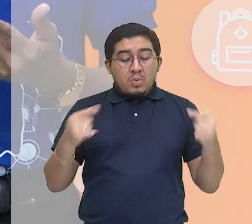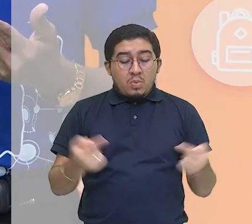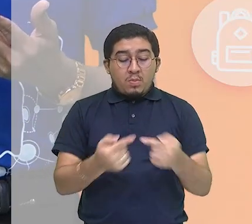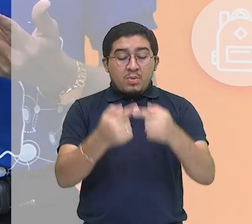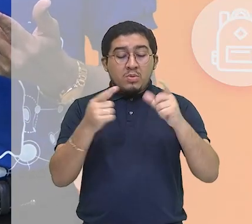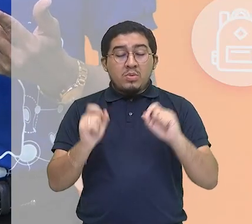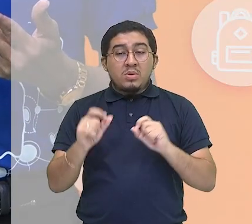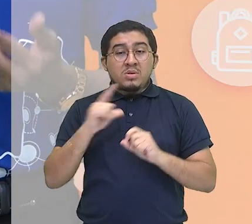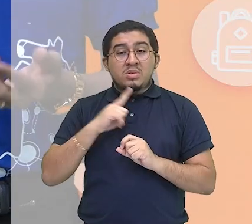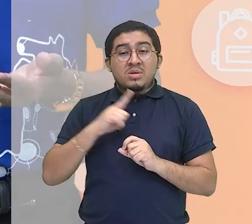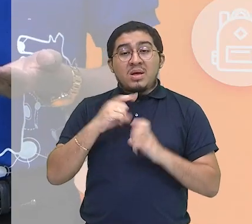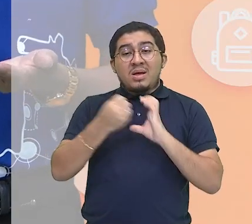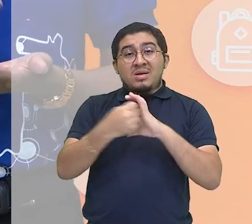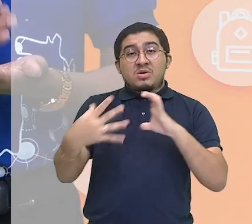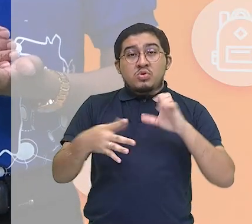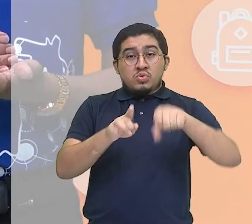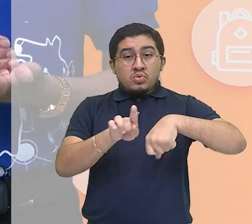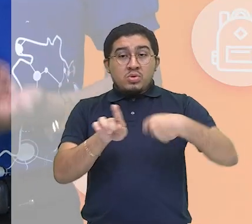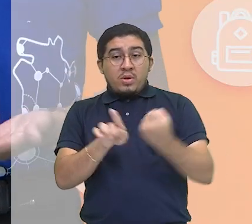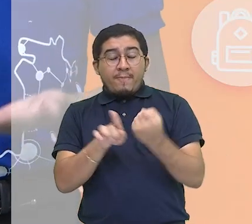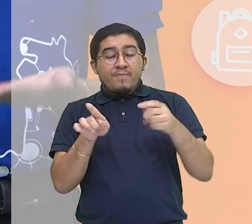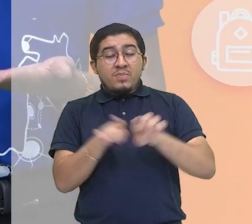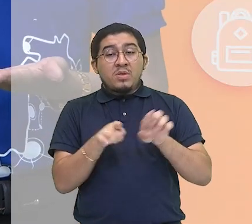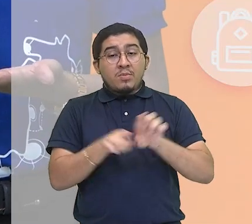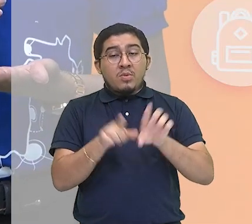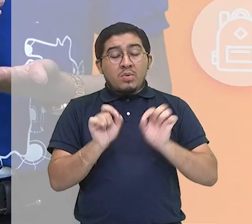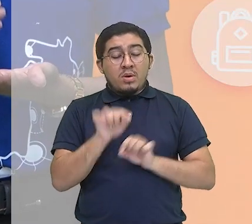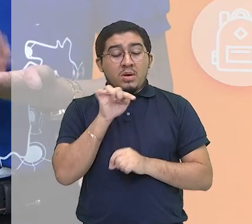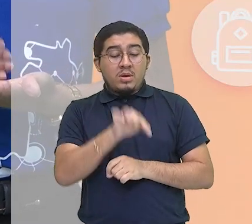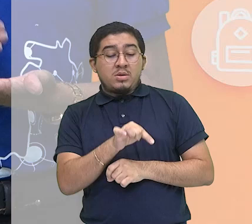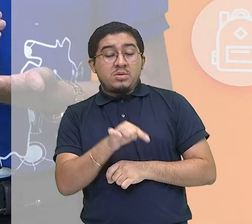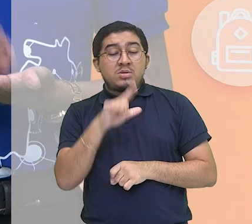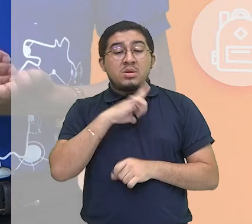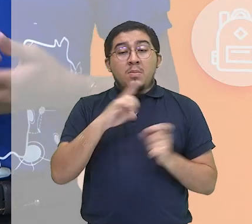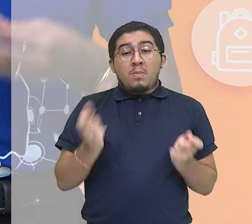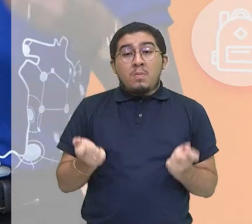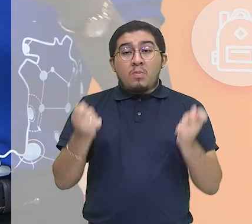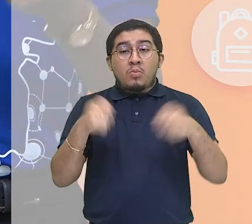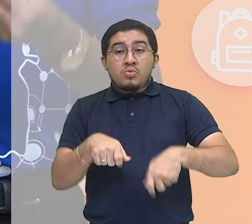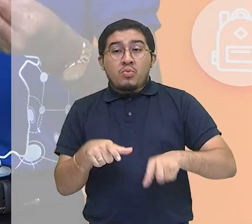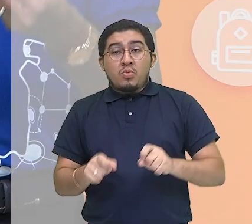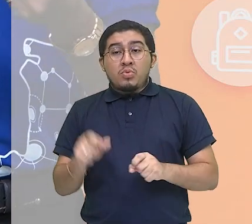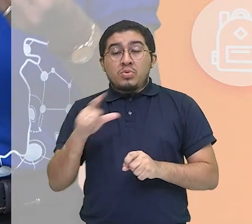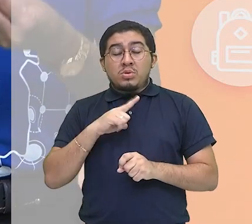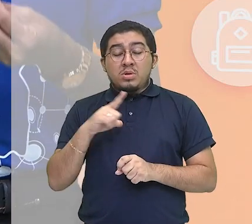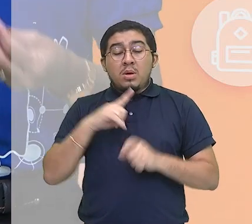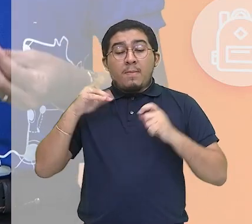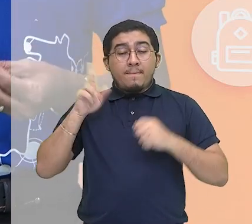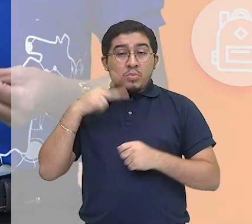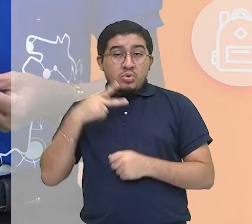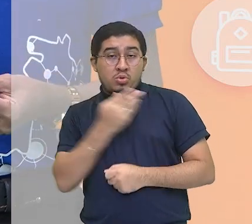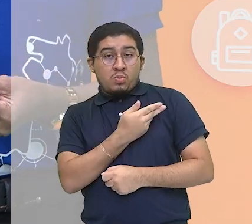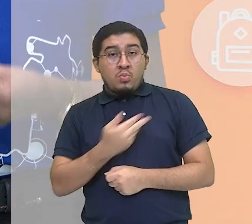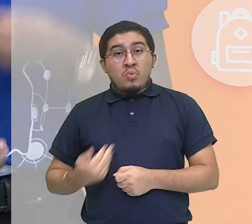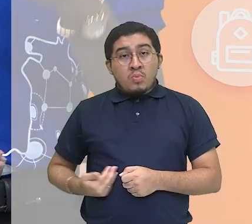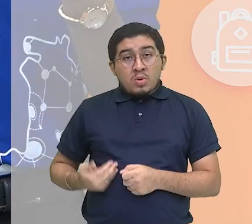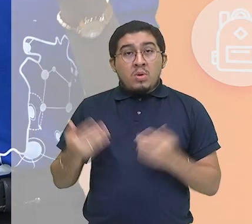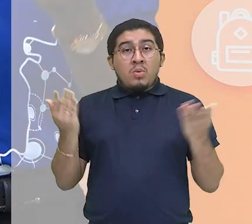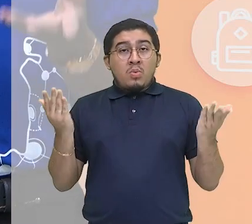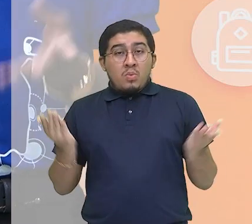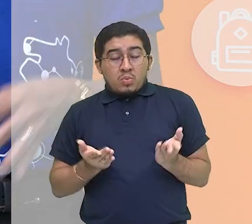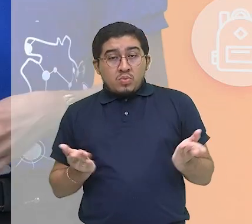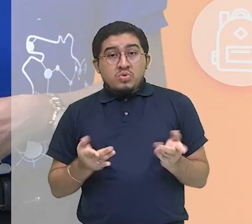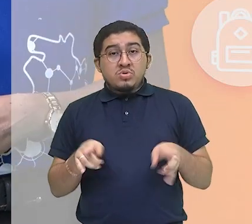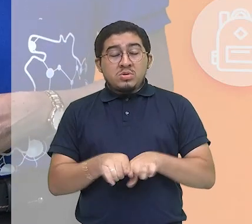os índices sociais que, por sua vez, vão permitir as políticas públicas atuarem na